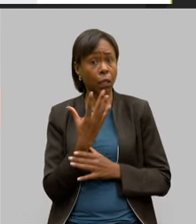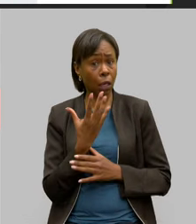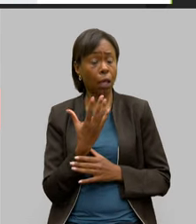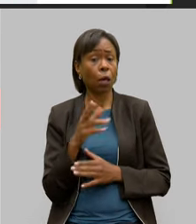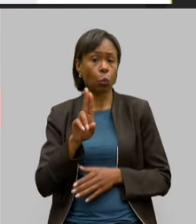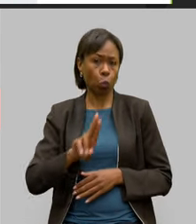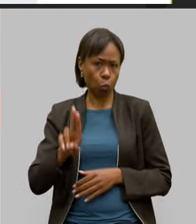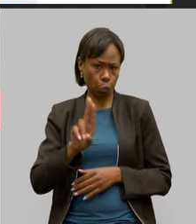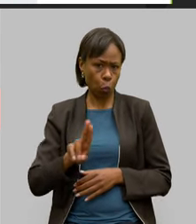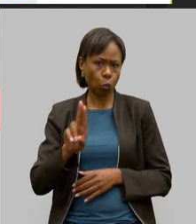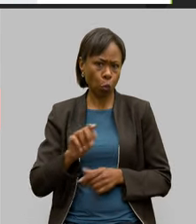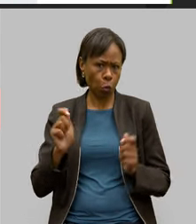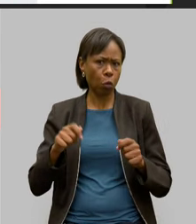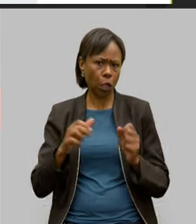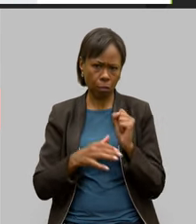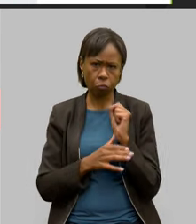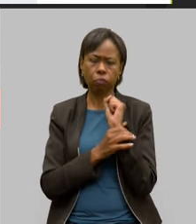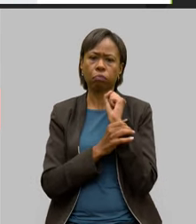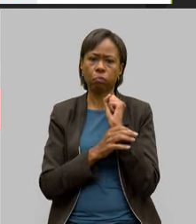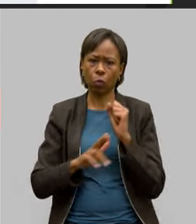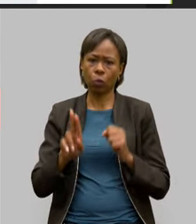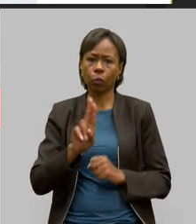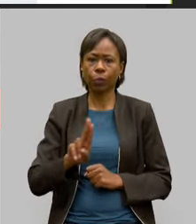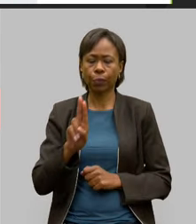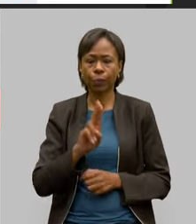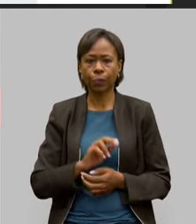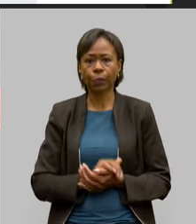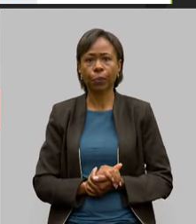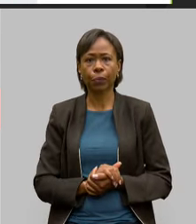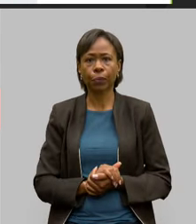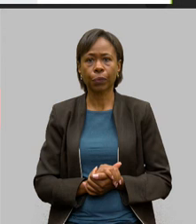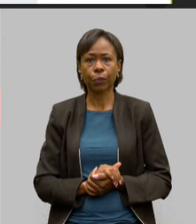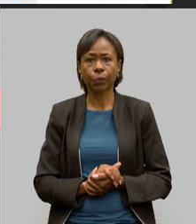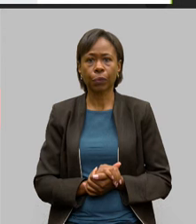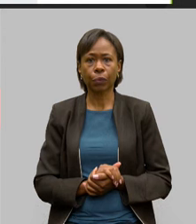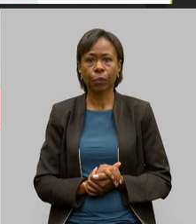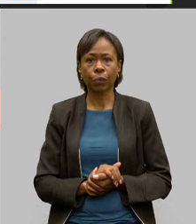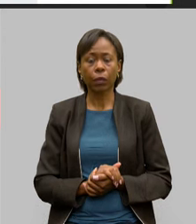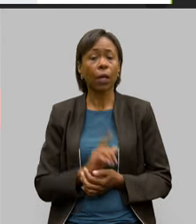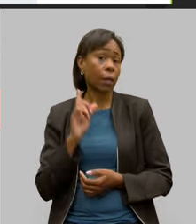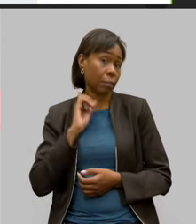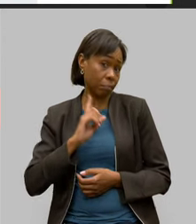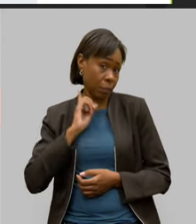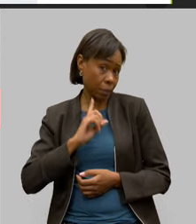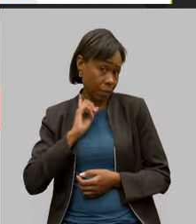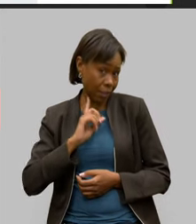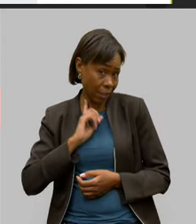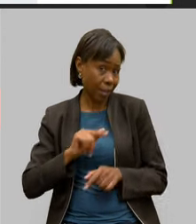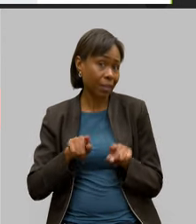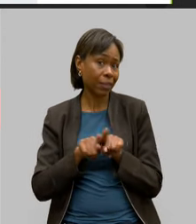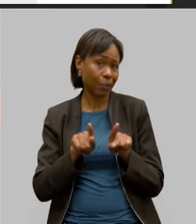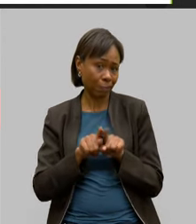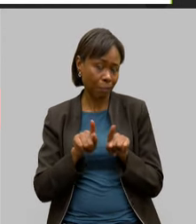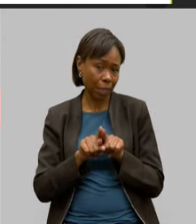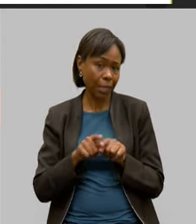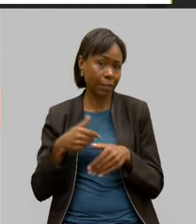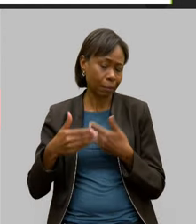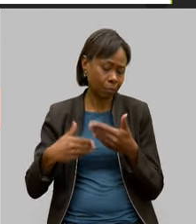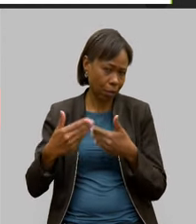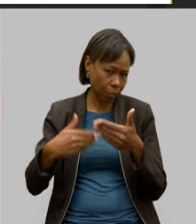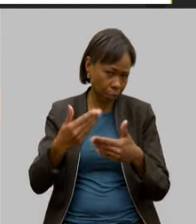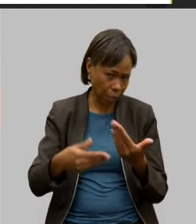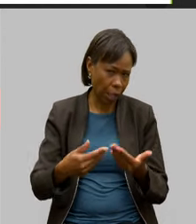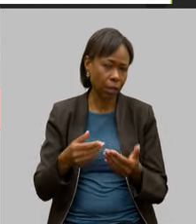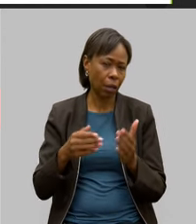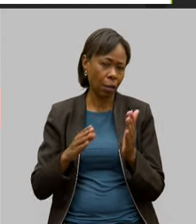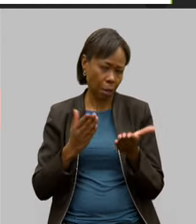utilização segura né e automaticamente Minas Gerais já está aqui em tramitação esse solo